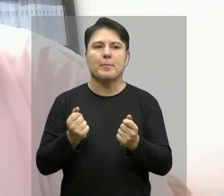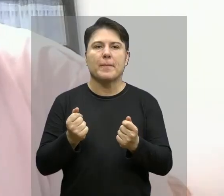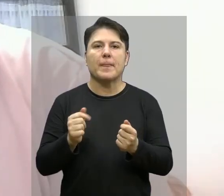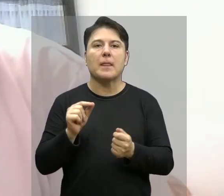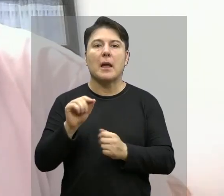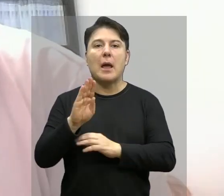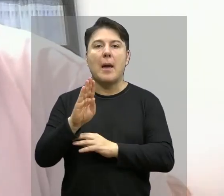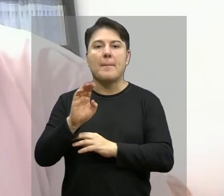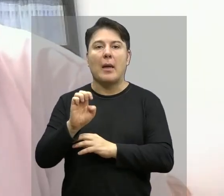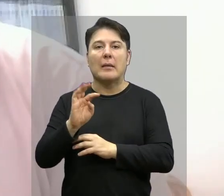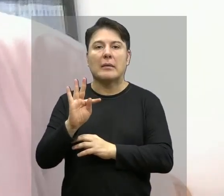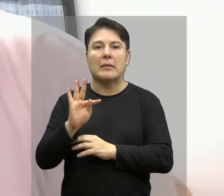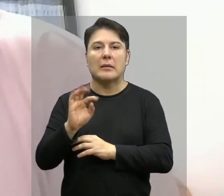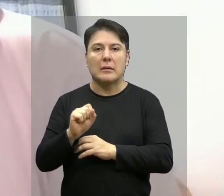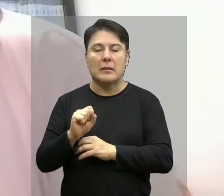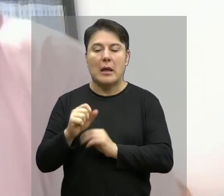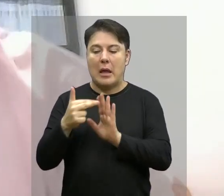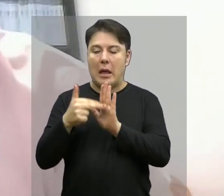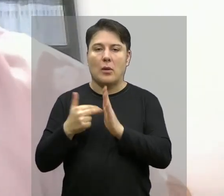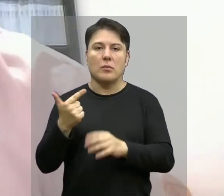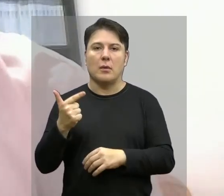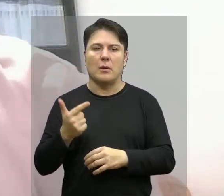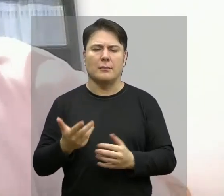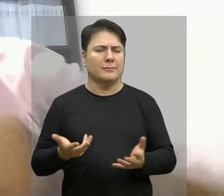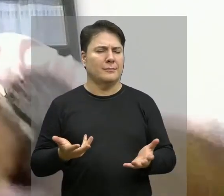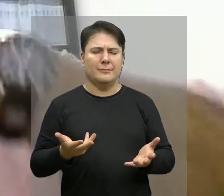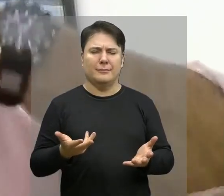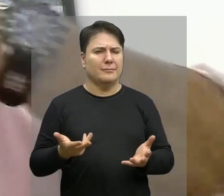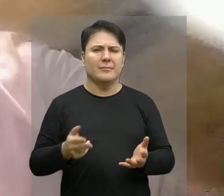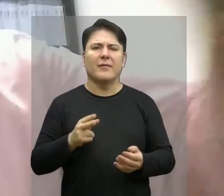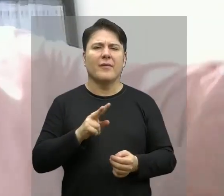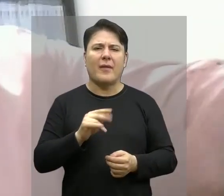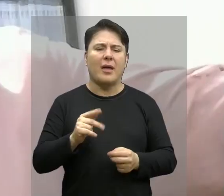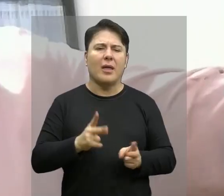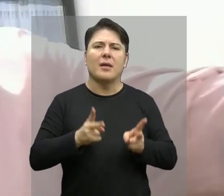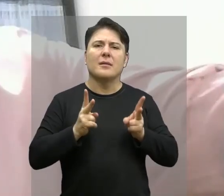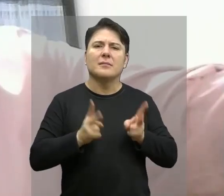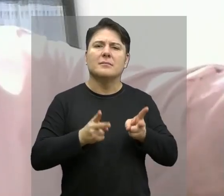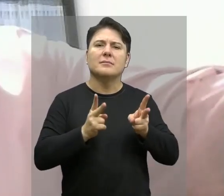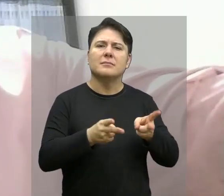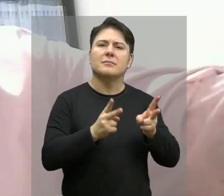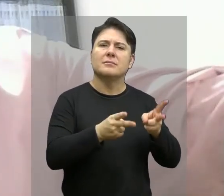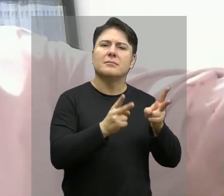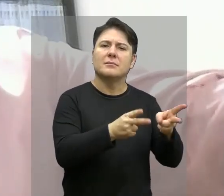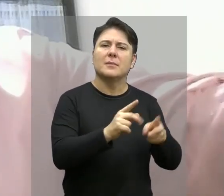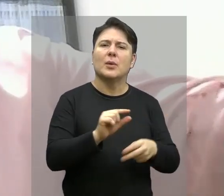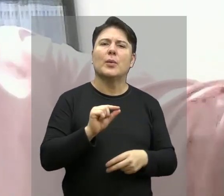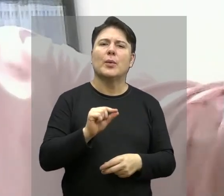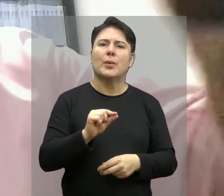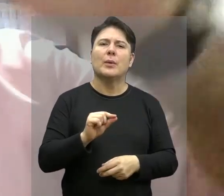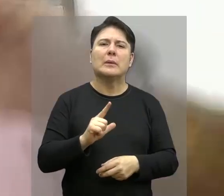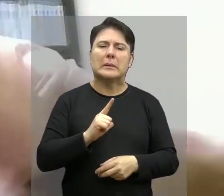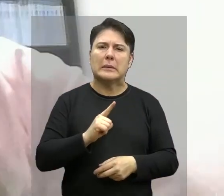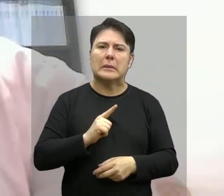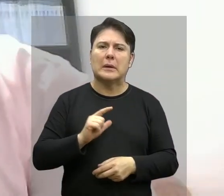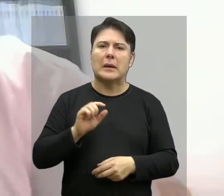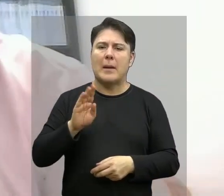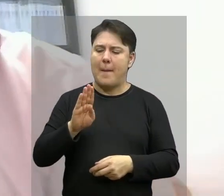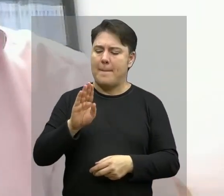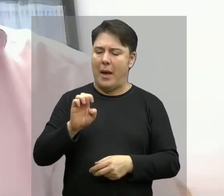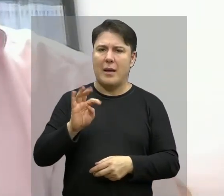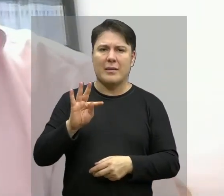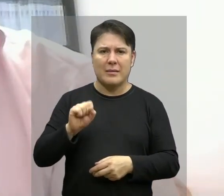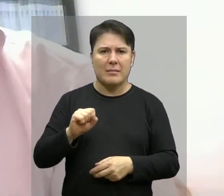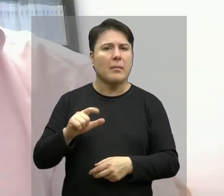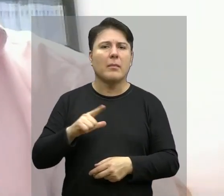as bets que não estão regularizadas. Gente, continua um monte de bets aí